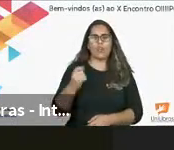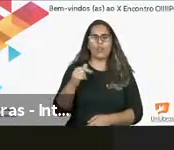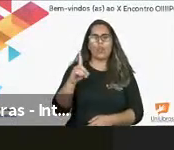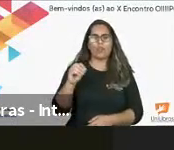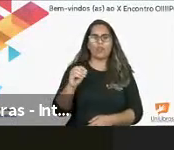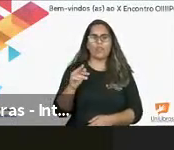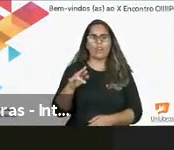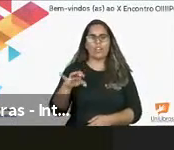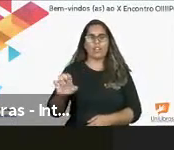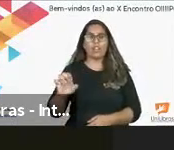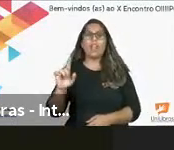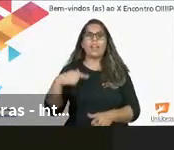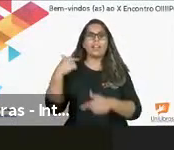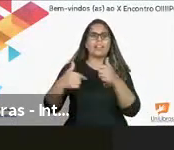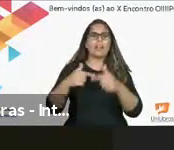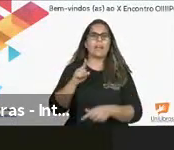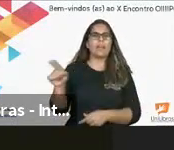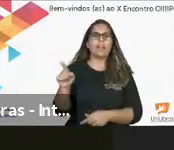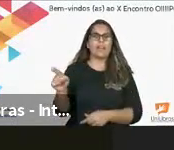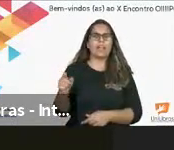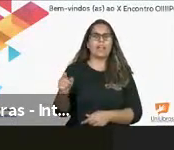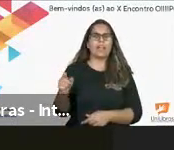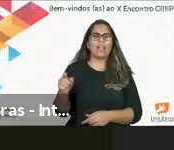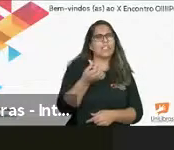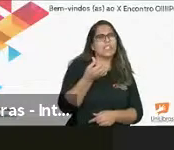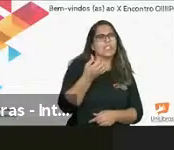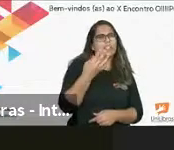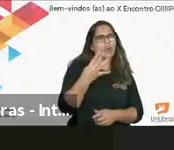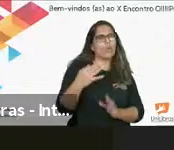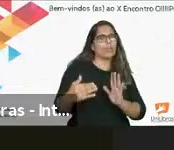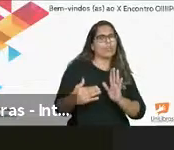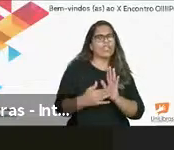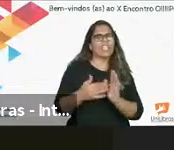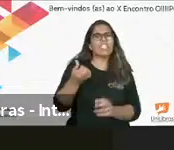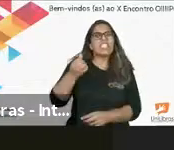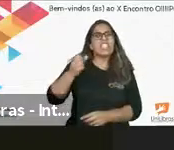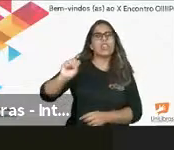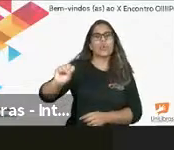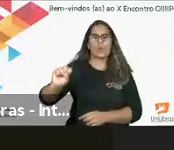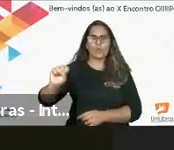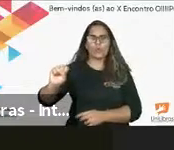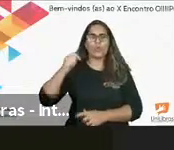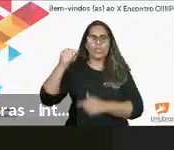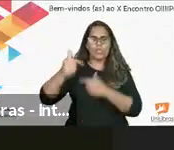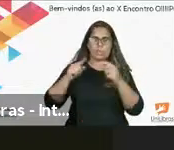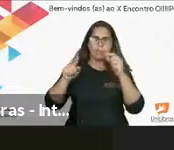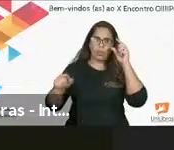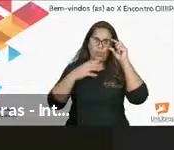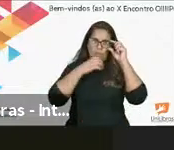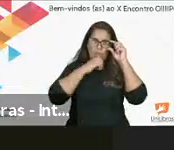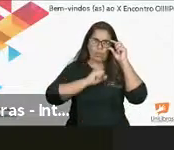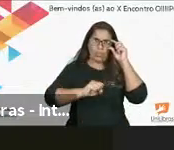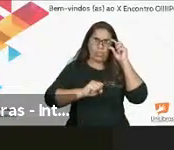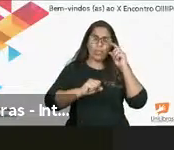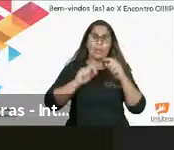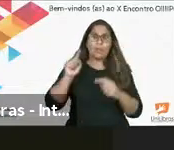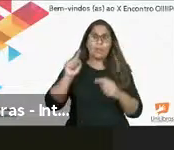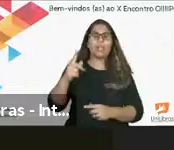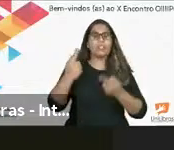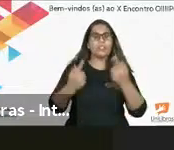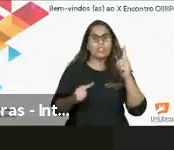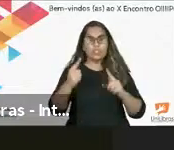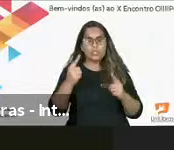vai trabalhar no Chile de 64 a 68. E no Chile ele vai andar o